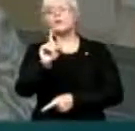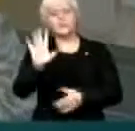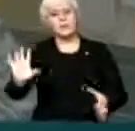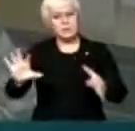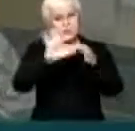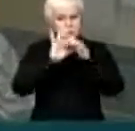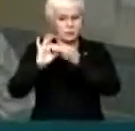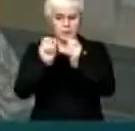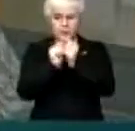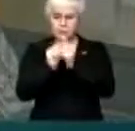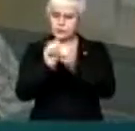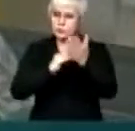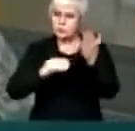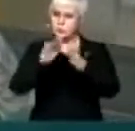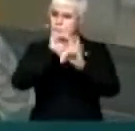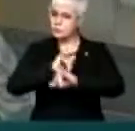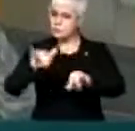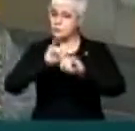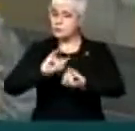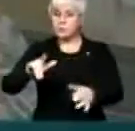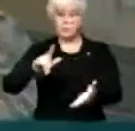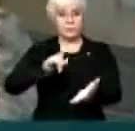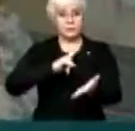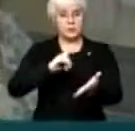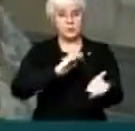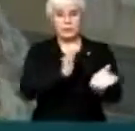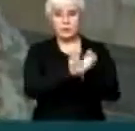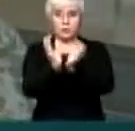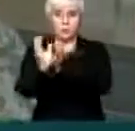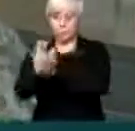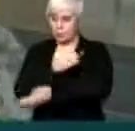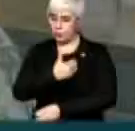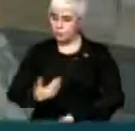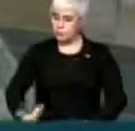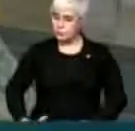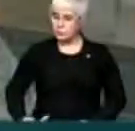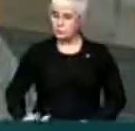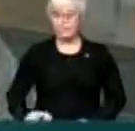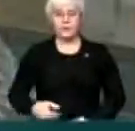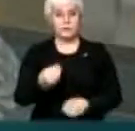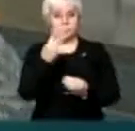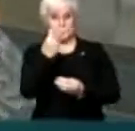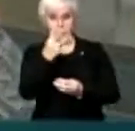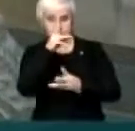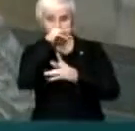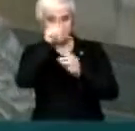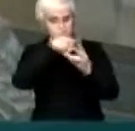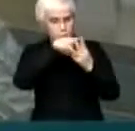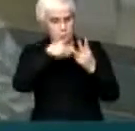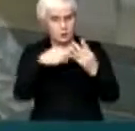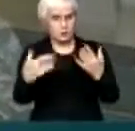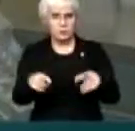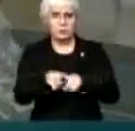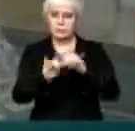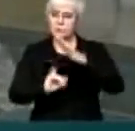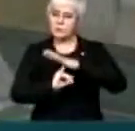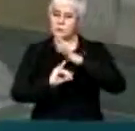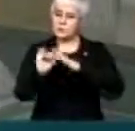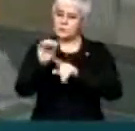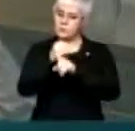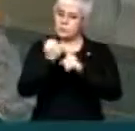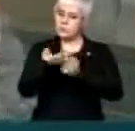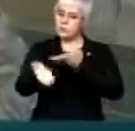integrar esses dados que são gerados pelos órgãos de governo, nas 3 esferas, pelas instituições sociais